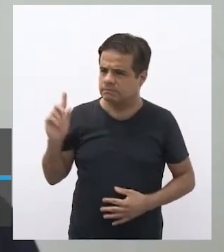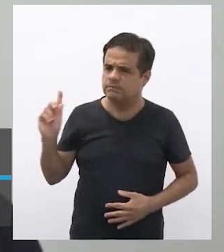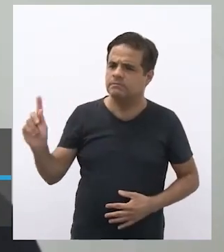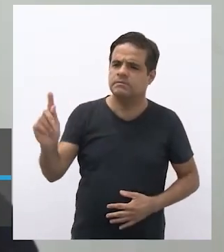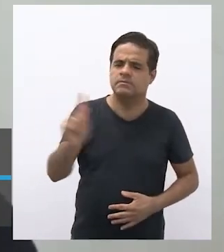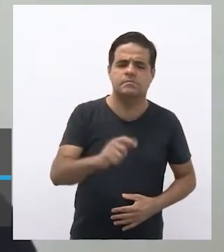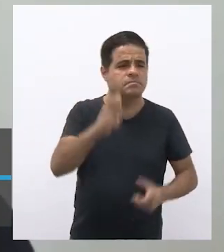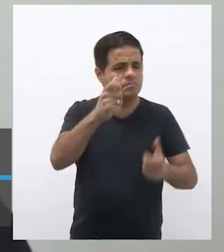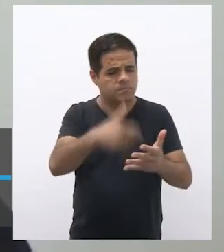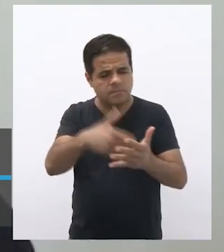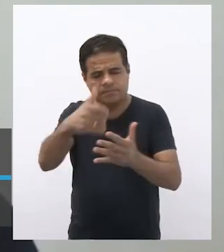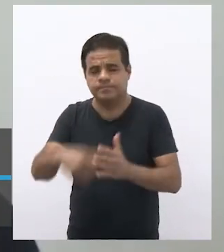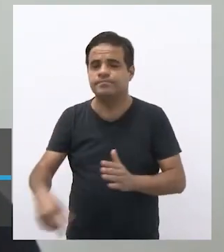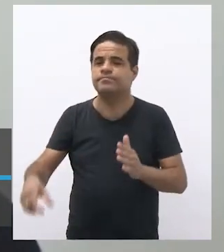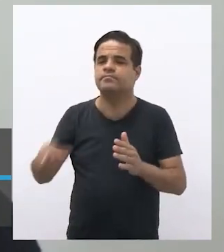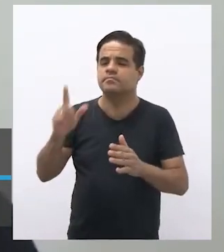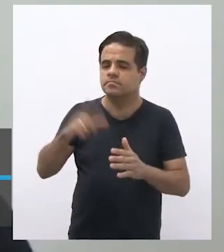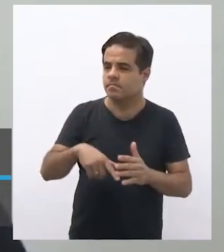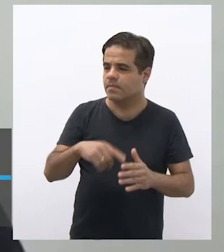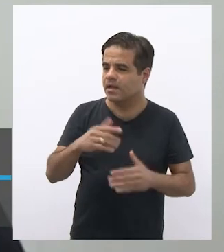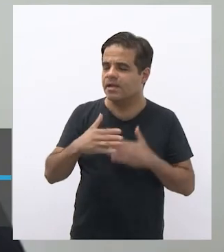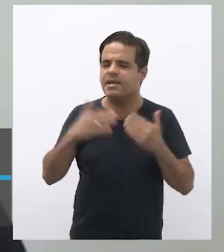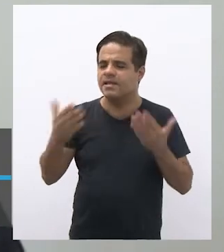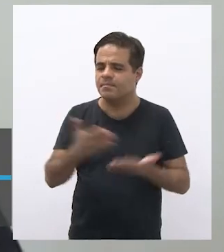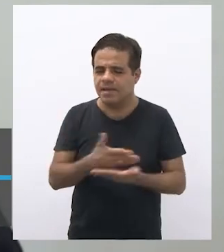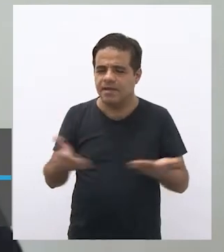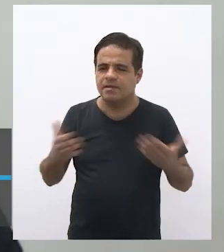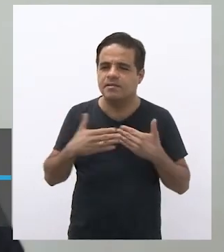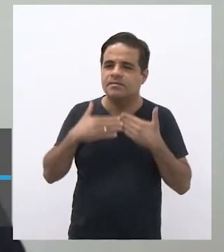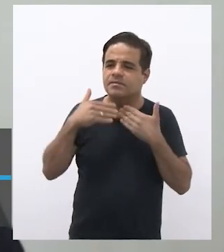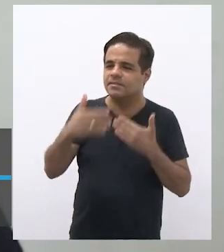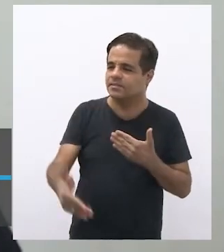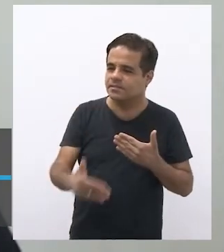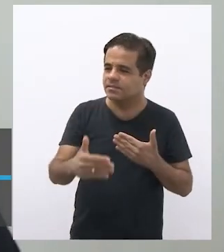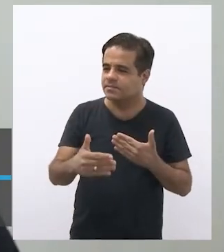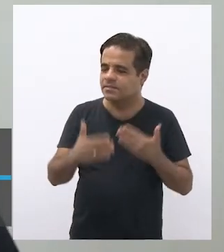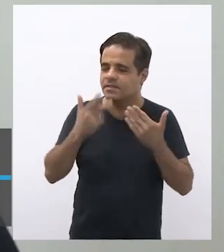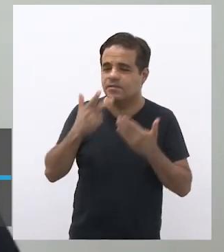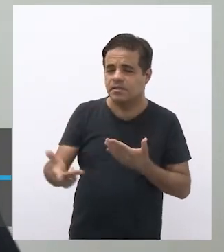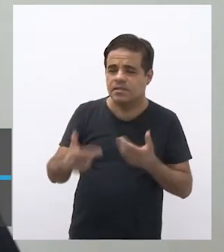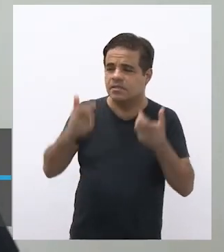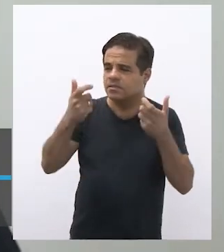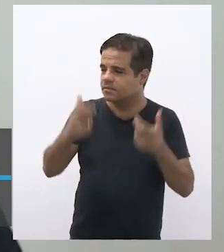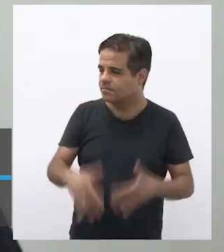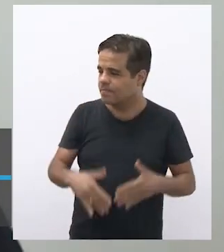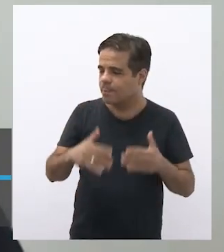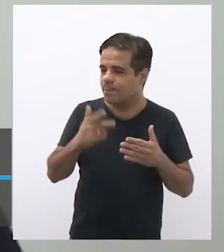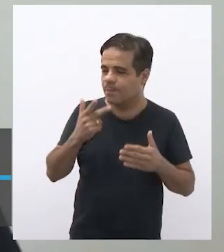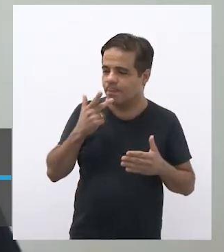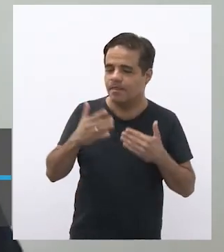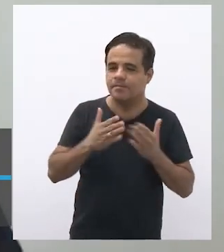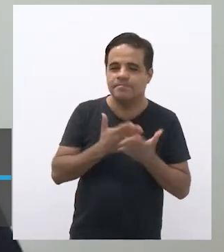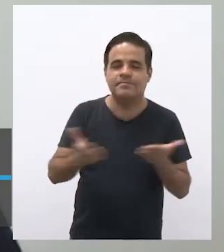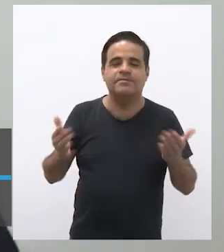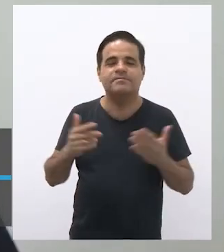descritas tanto na Lei Maria da Penha como em tratados internacionais, e, por fim, tentar